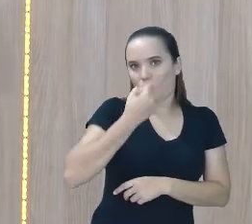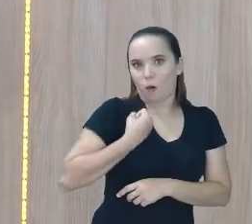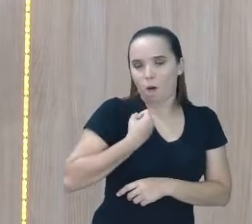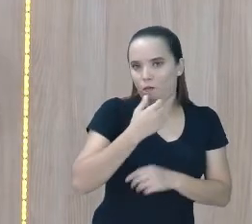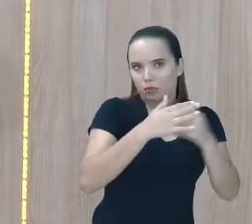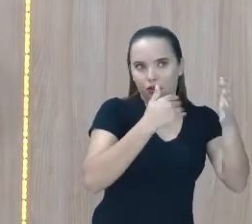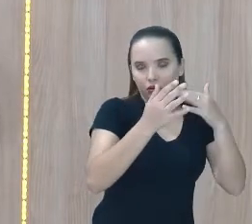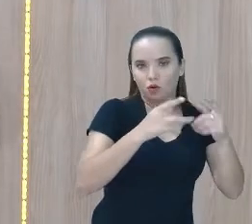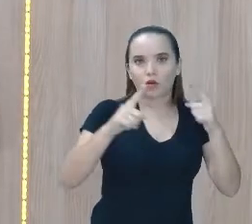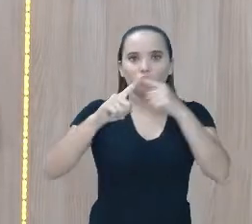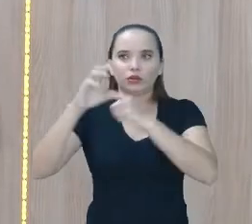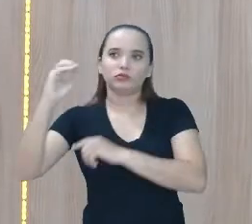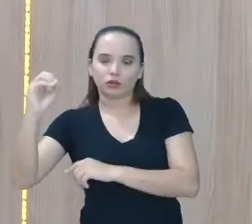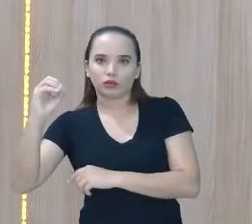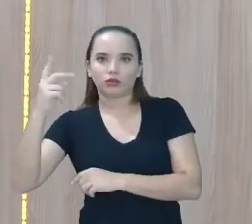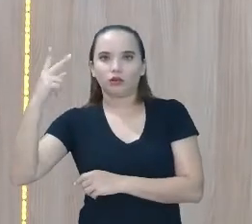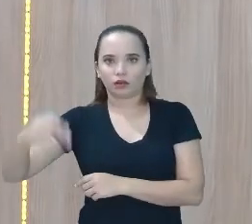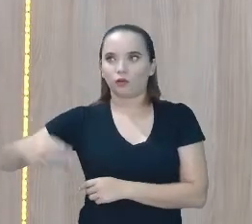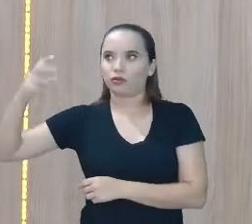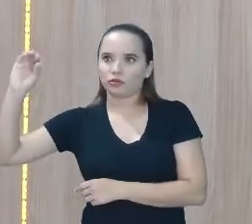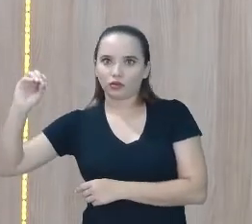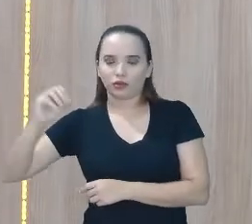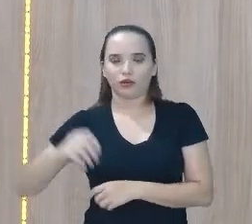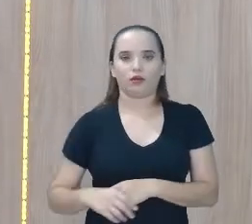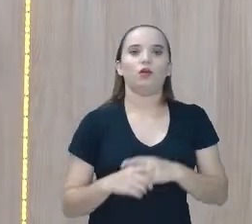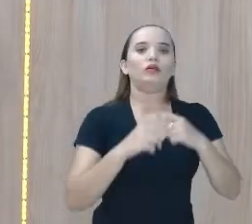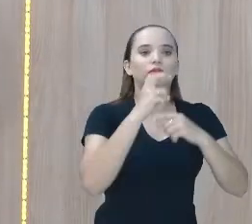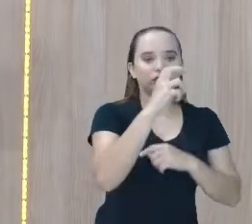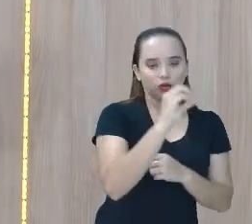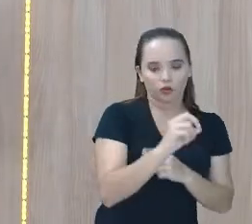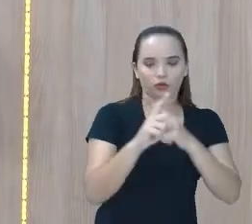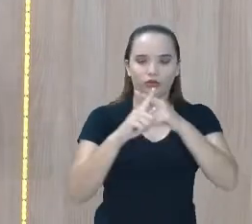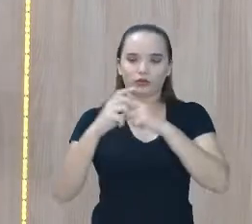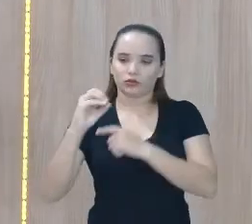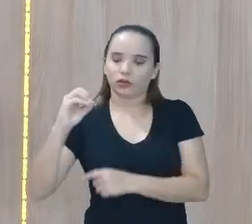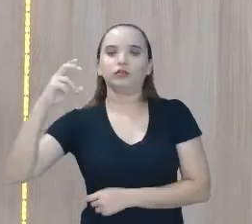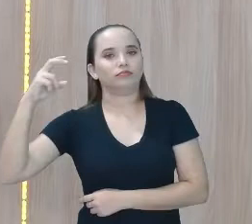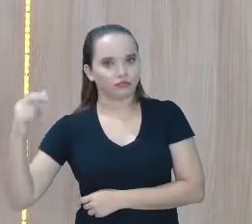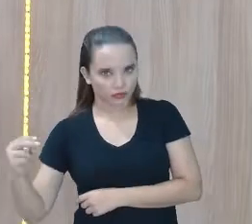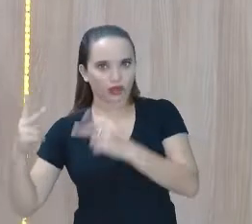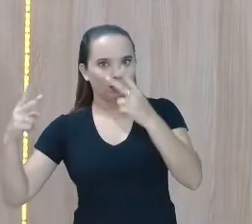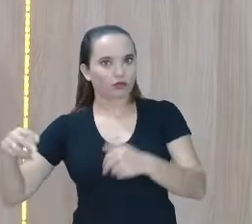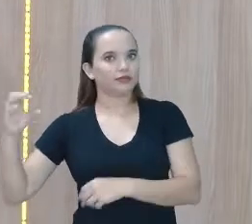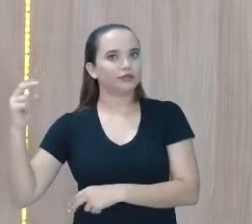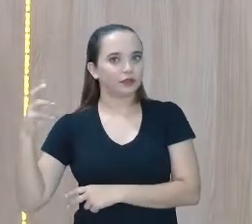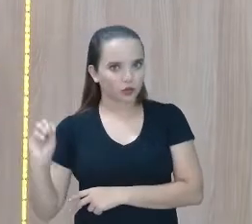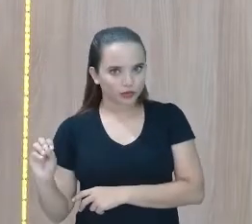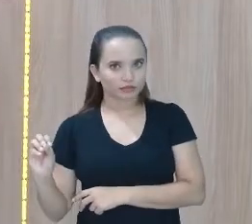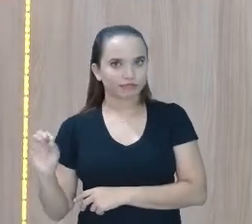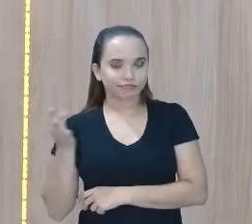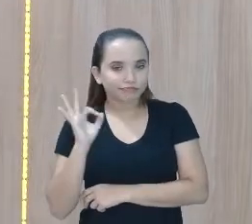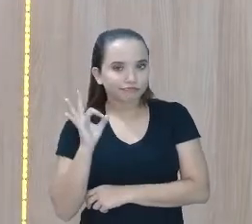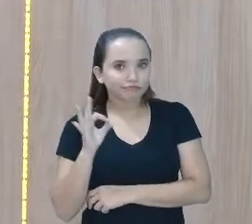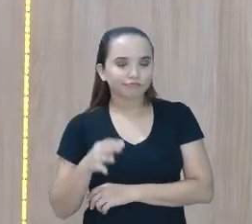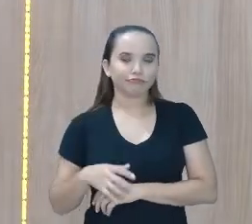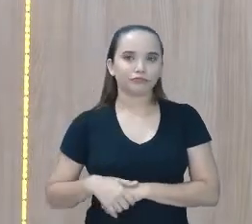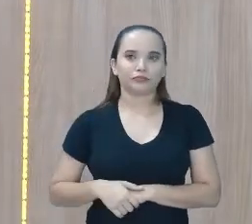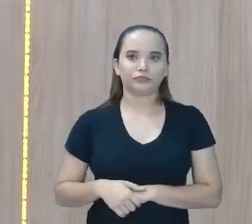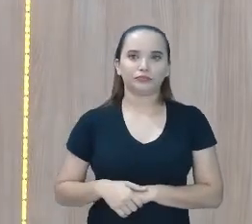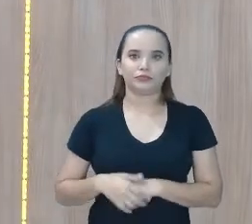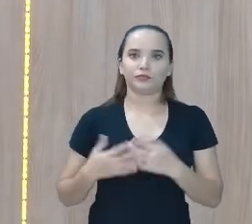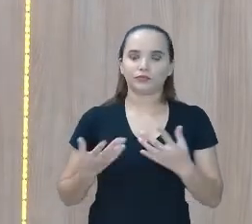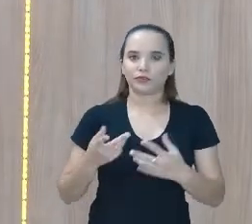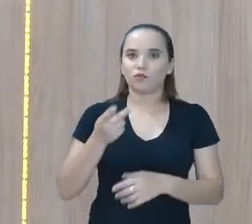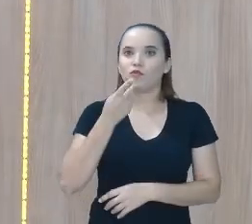13, 13 vezes 0, 0. Múltiplo de 50, 50 vezes 0, 50, certo? Então, o